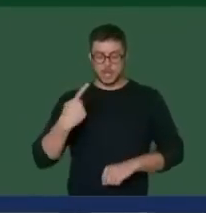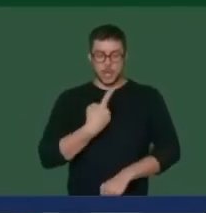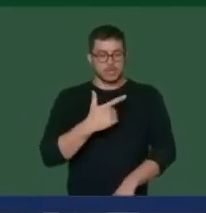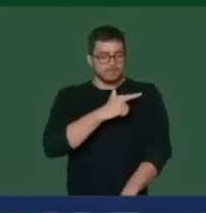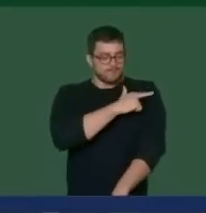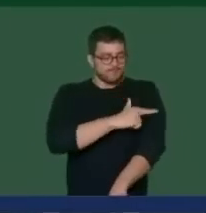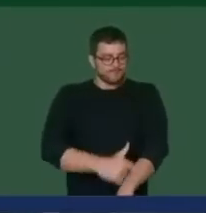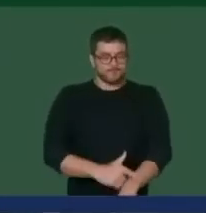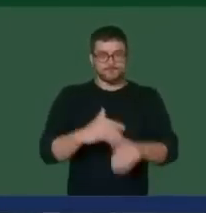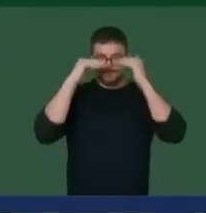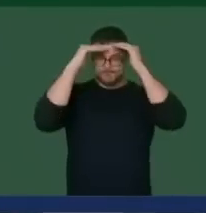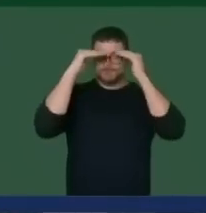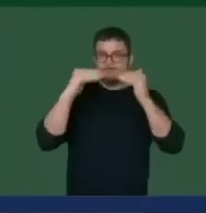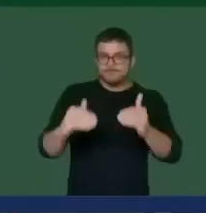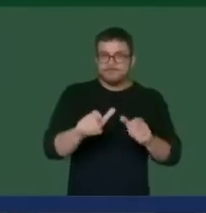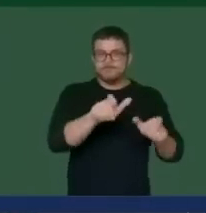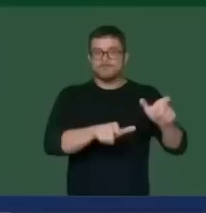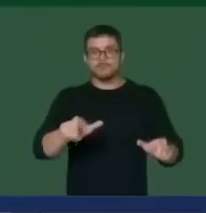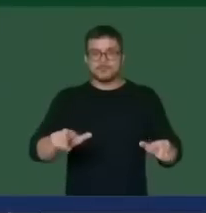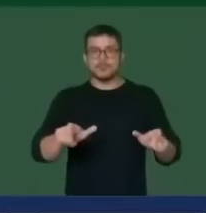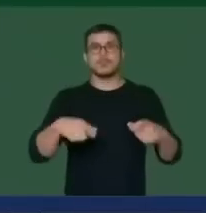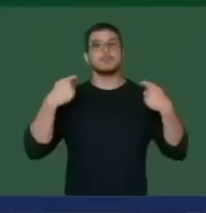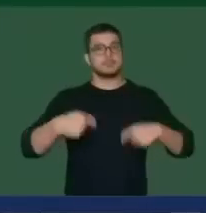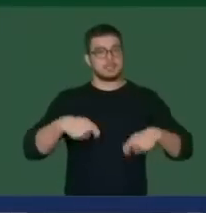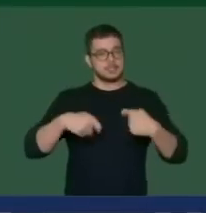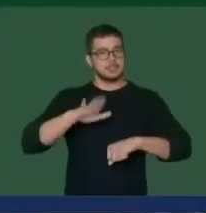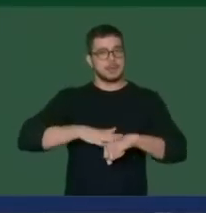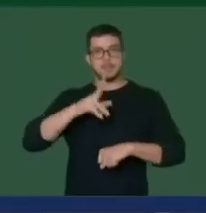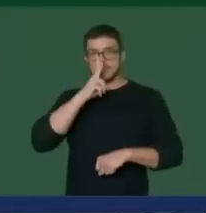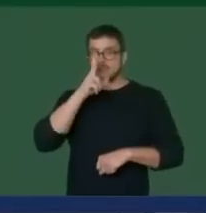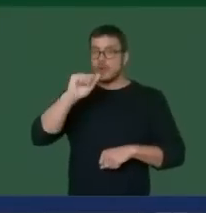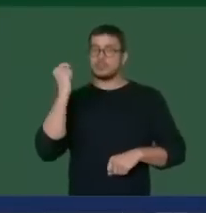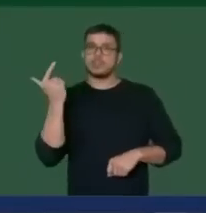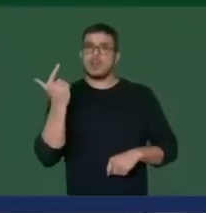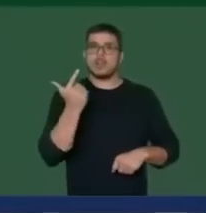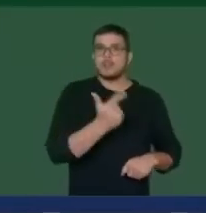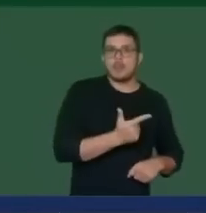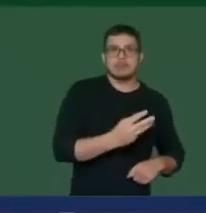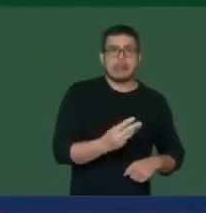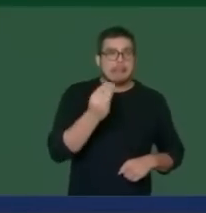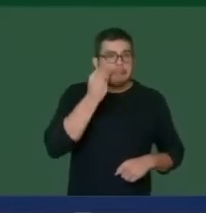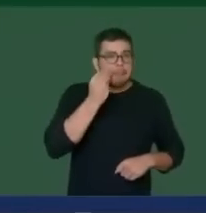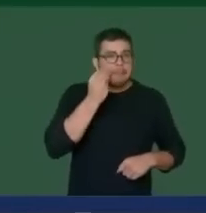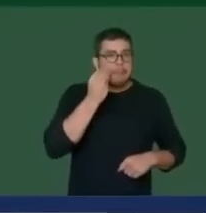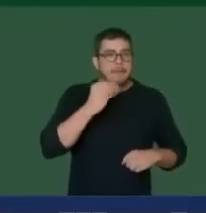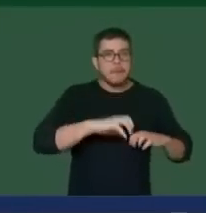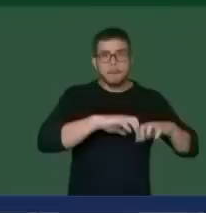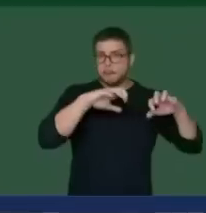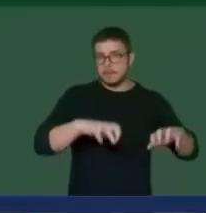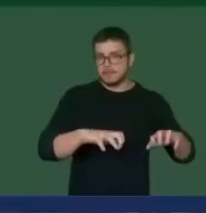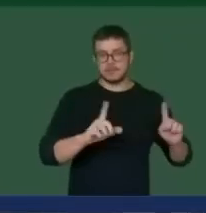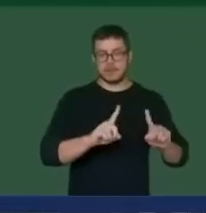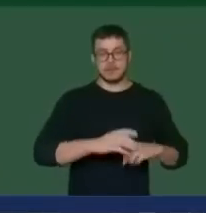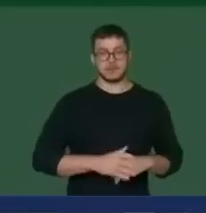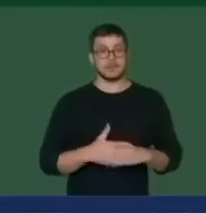respeito ao próximo, não pode se perder diante da escalada de uma suposta polarização. Construir uma